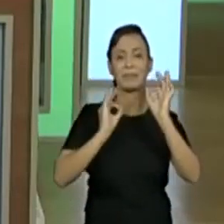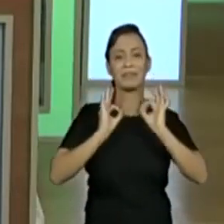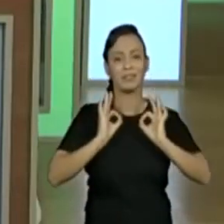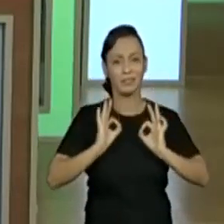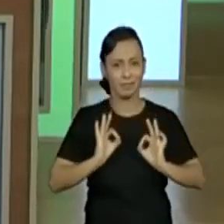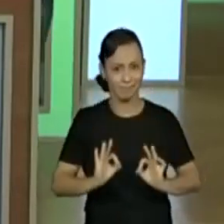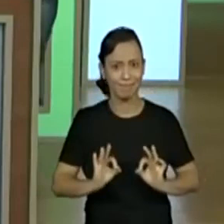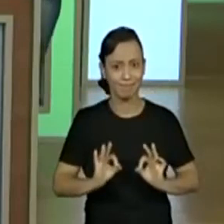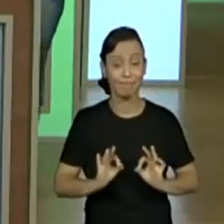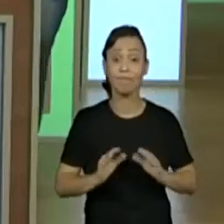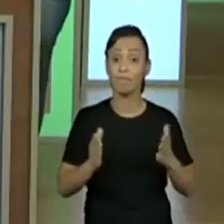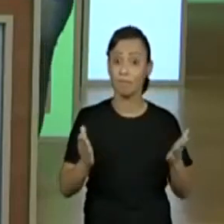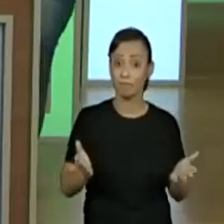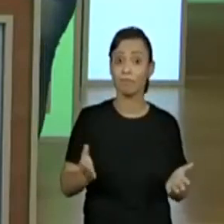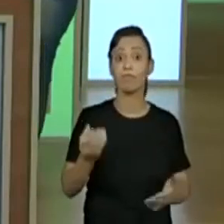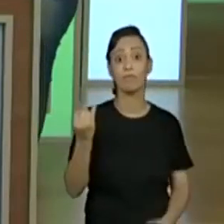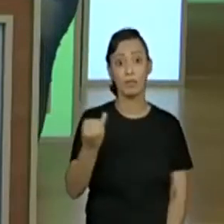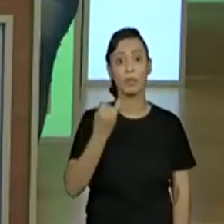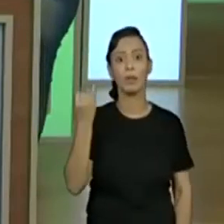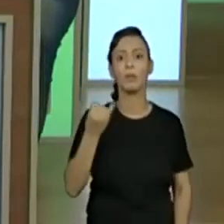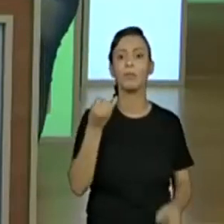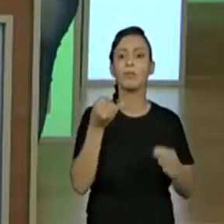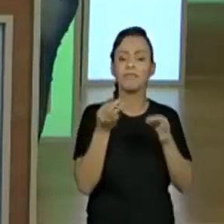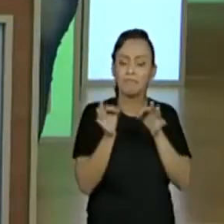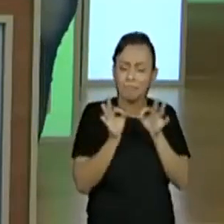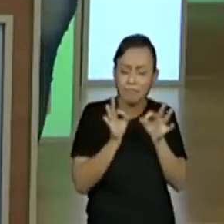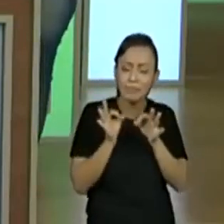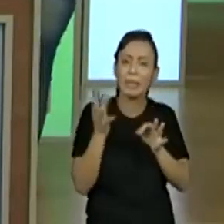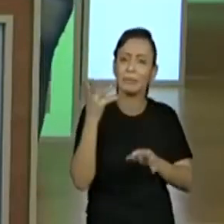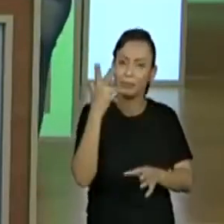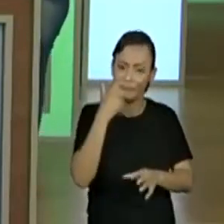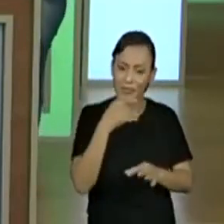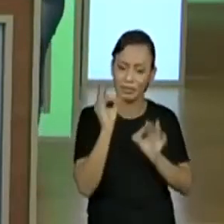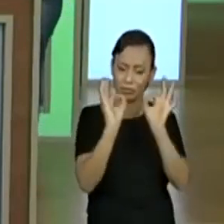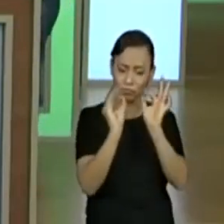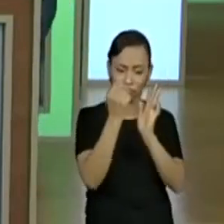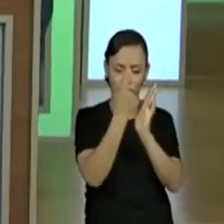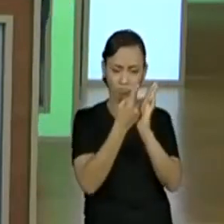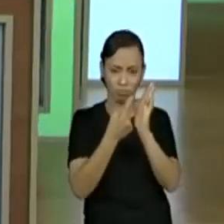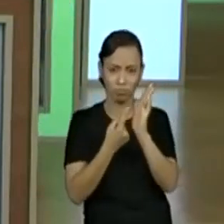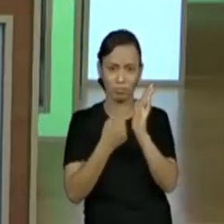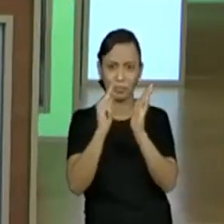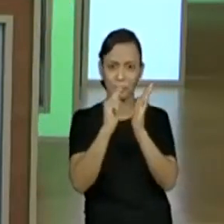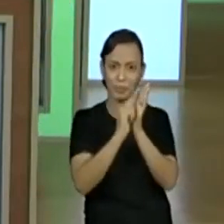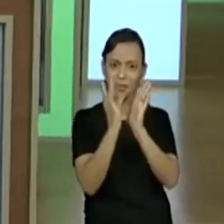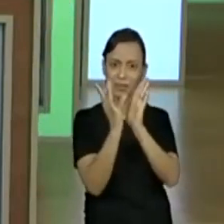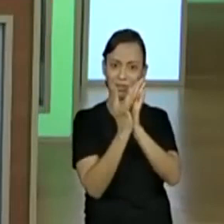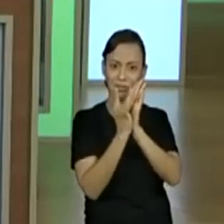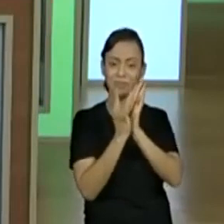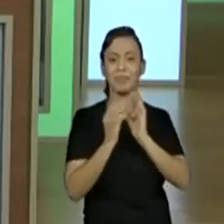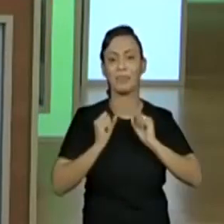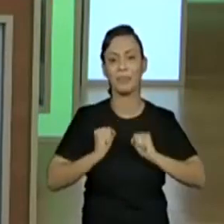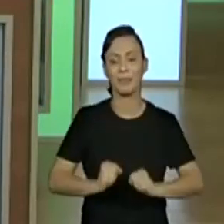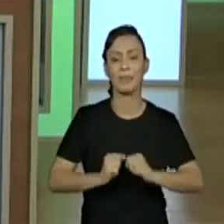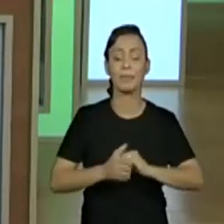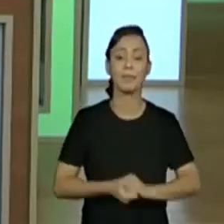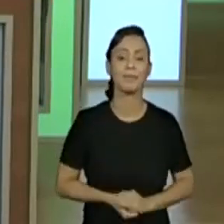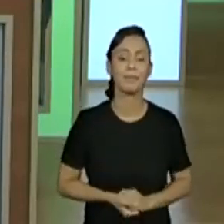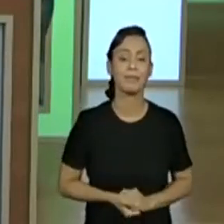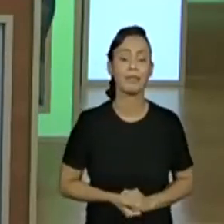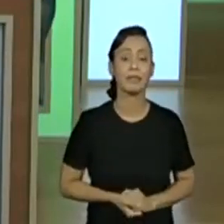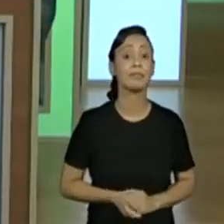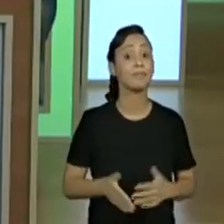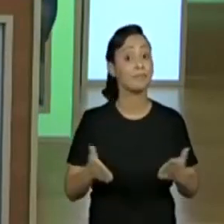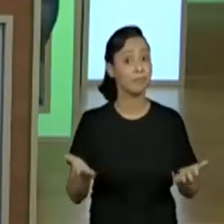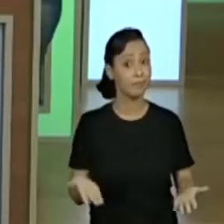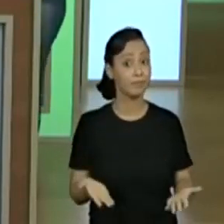unidade. Então, é muito importante essa organização, igual a gente iniciou a aula falando, né, professora? Exatamente. Quando nós observamos para o quadro